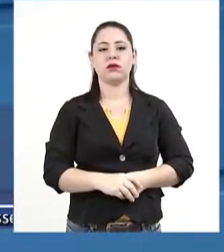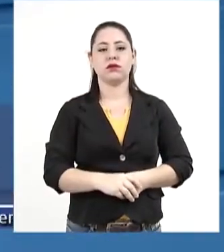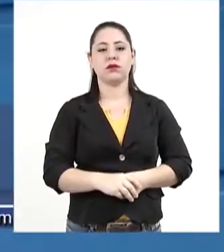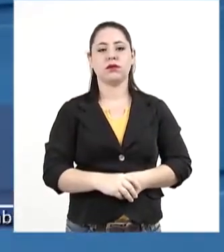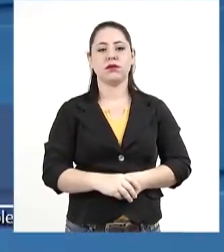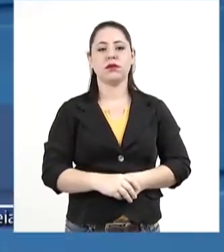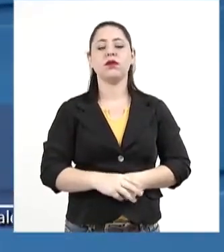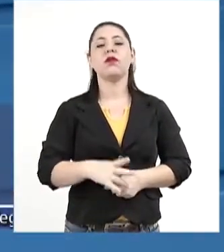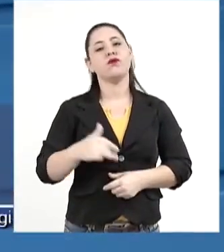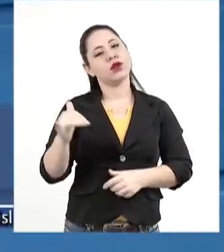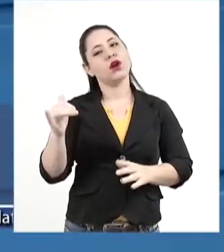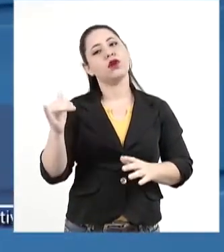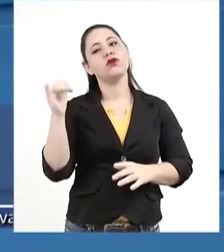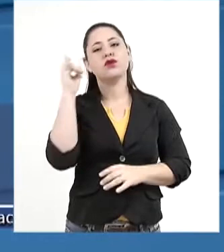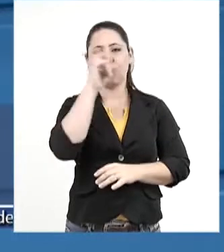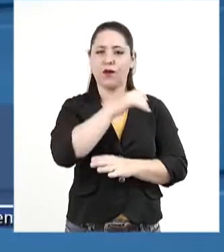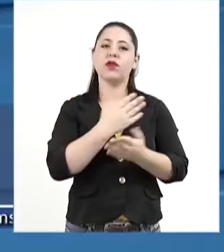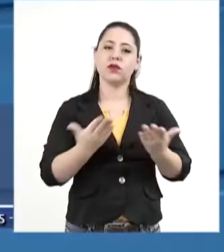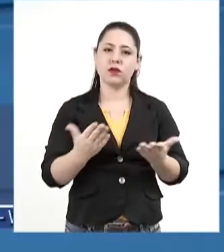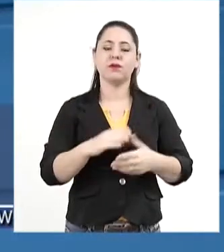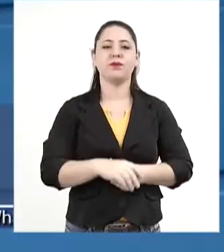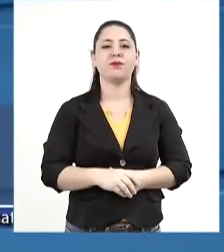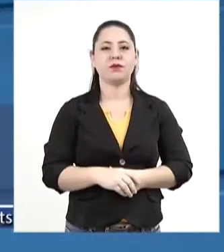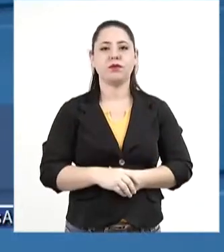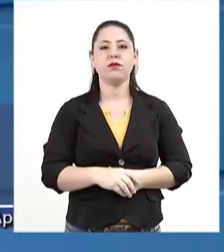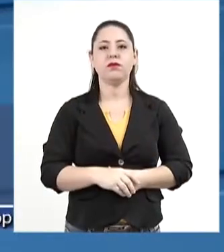Aí fica difícil.